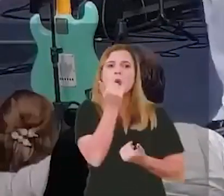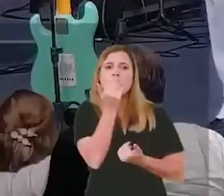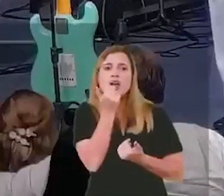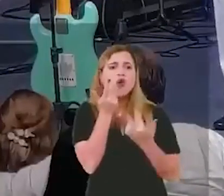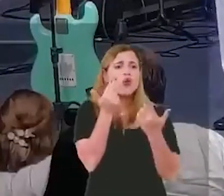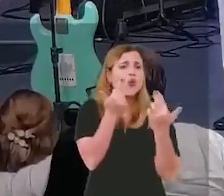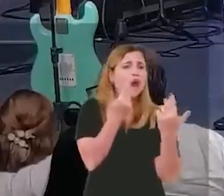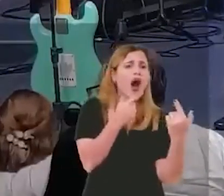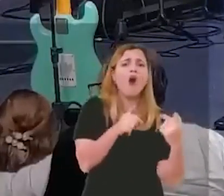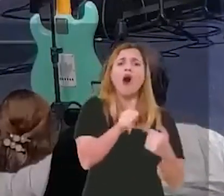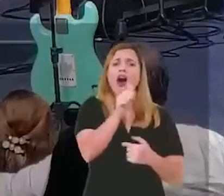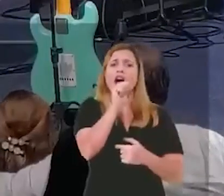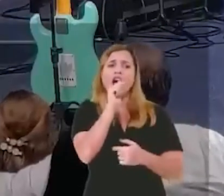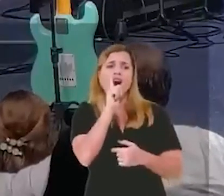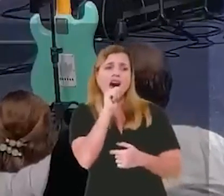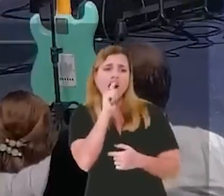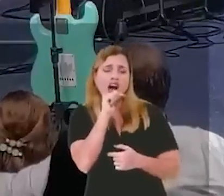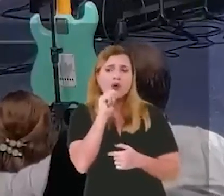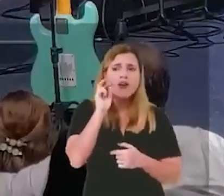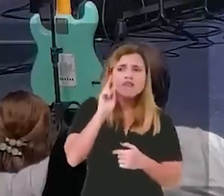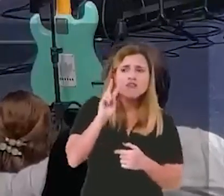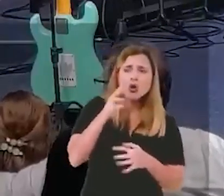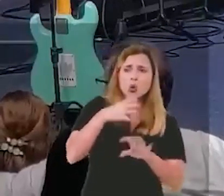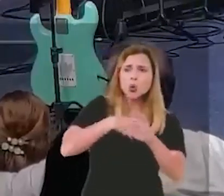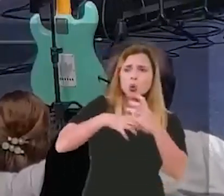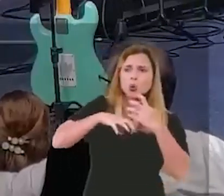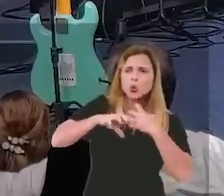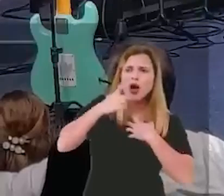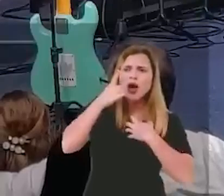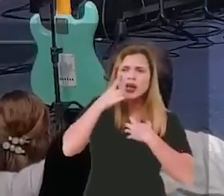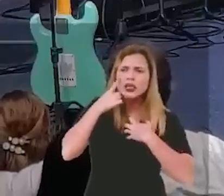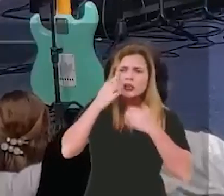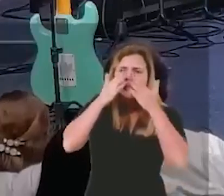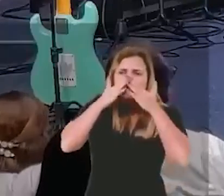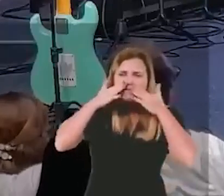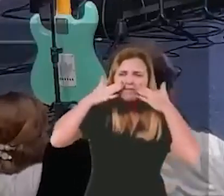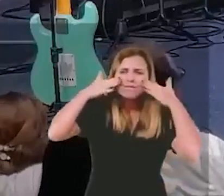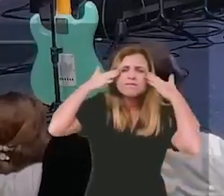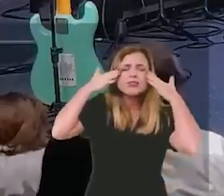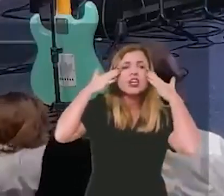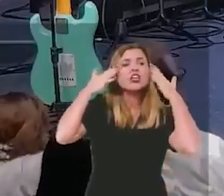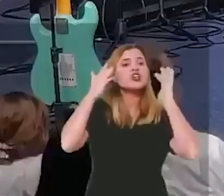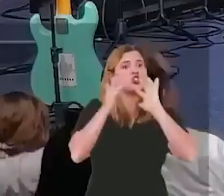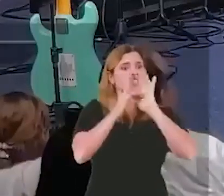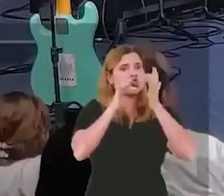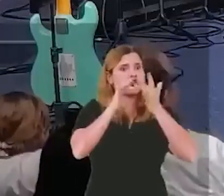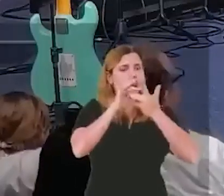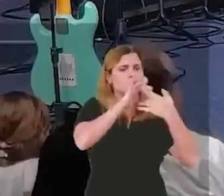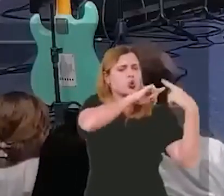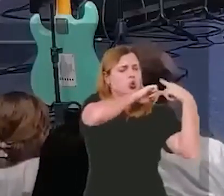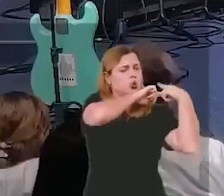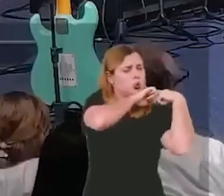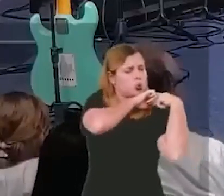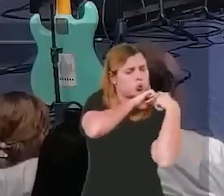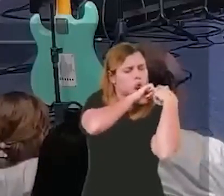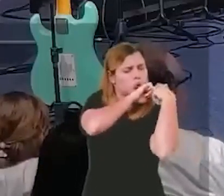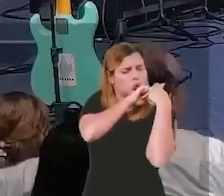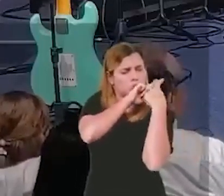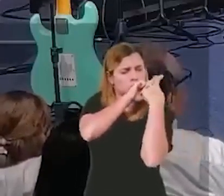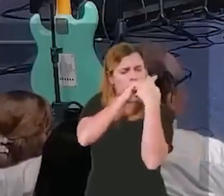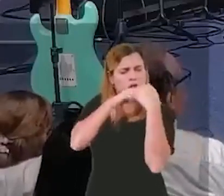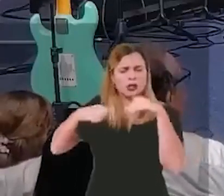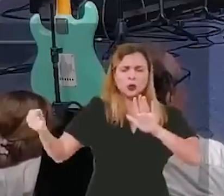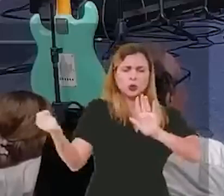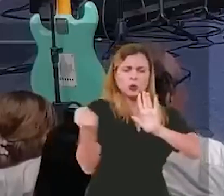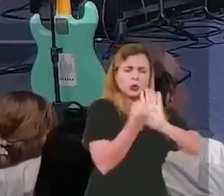água. Ele chorou a nossa lágrima. Ele sentiu a nossa dor. Ele carregou no seu corpo os nossos pecados. Ele morreu por nós.